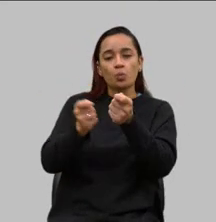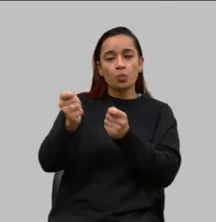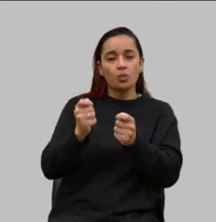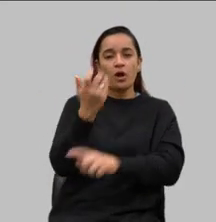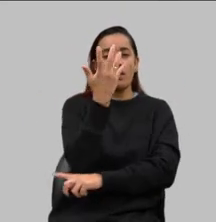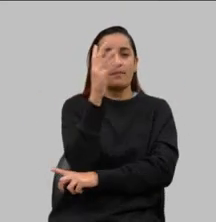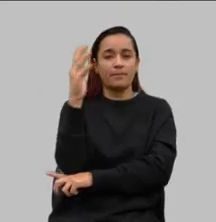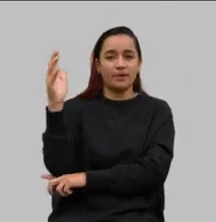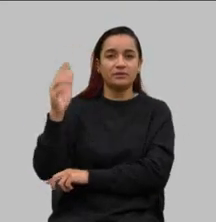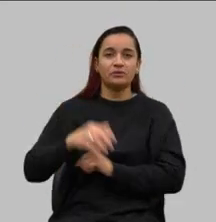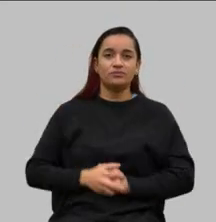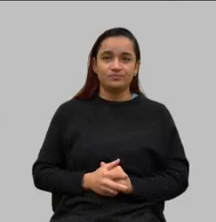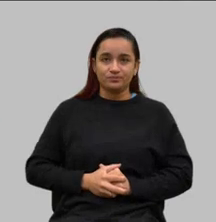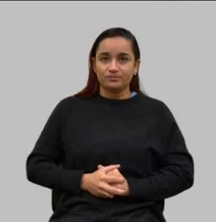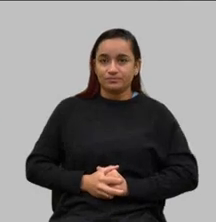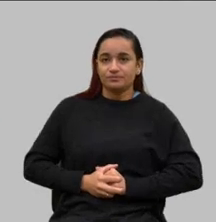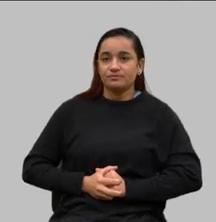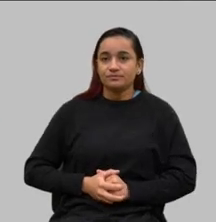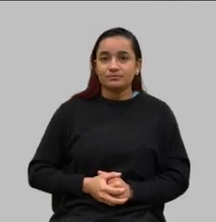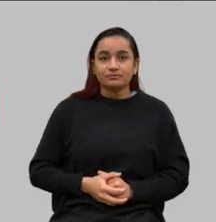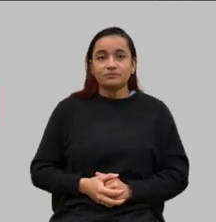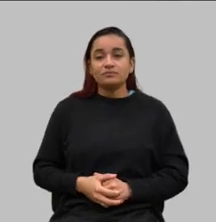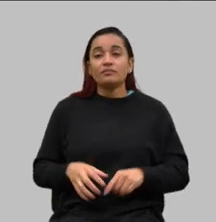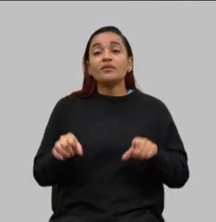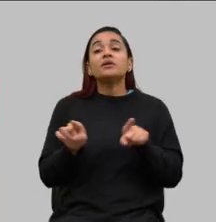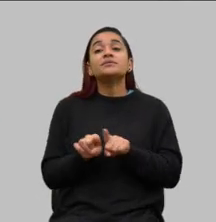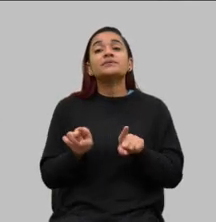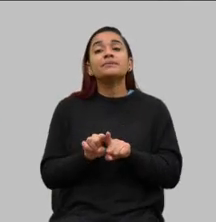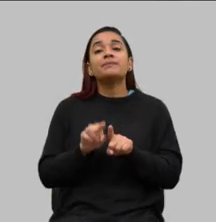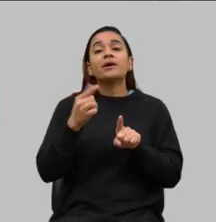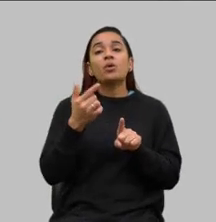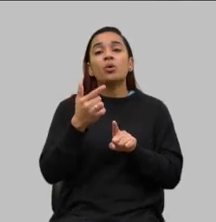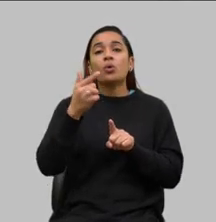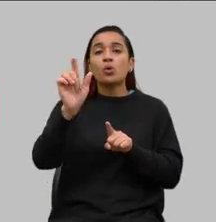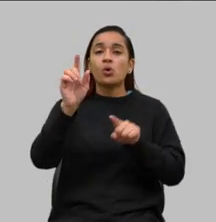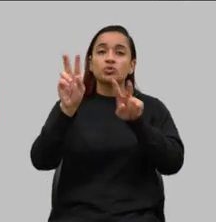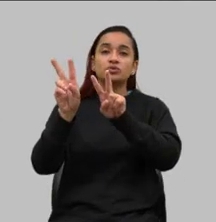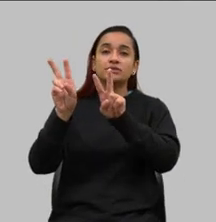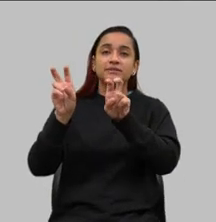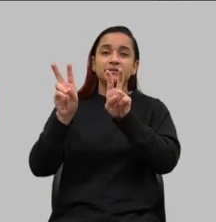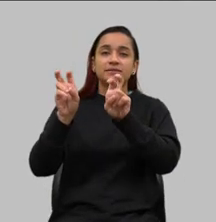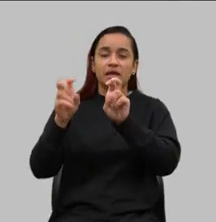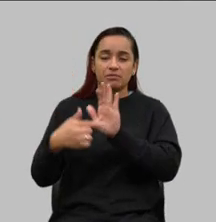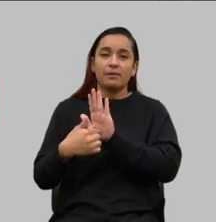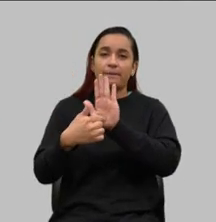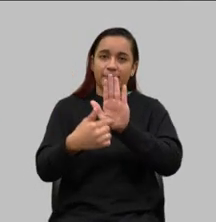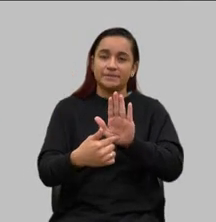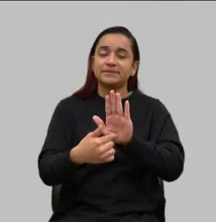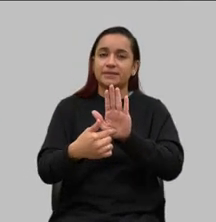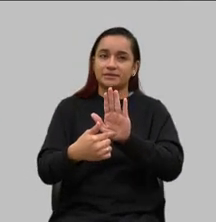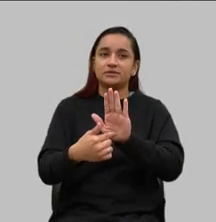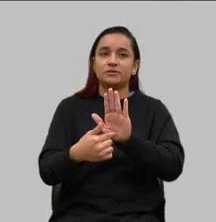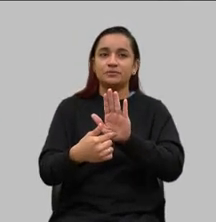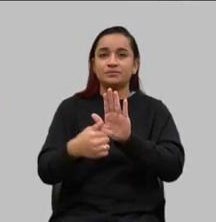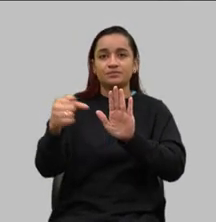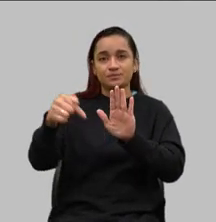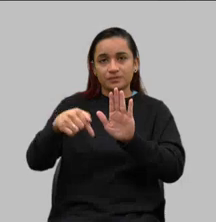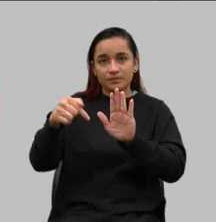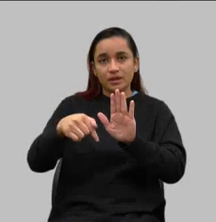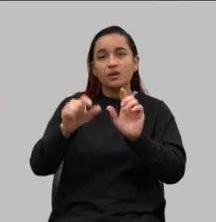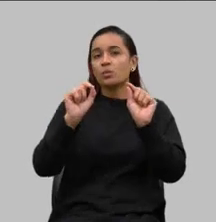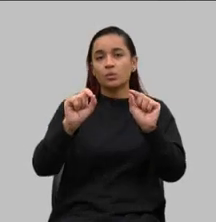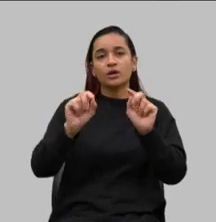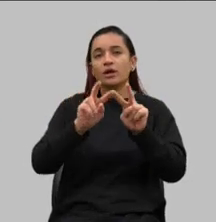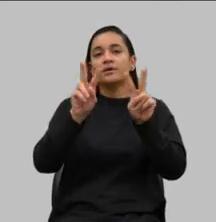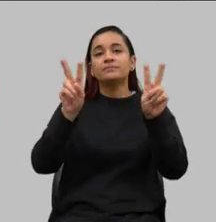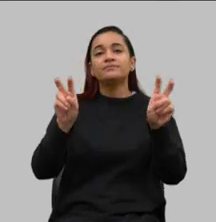ambiental um outro tema eh que eu trago para apresentação a essa eh Assembleia fiscaliza